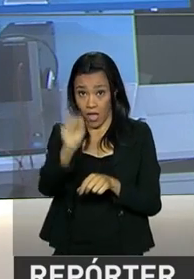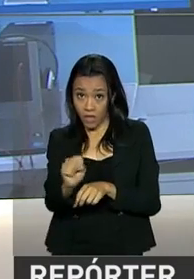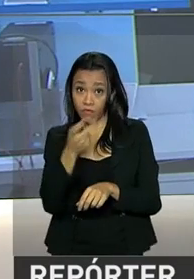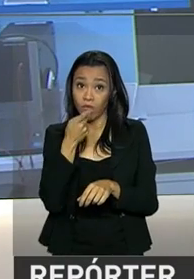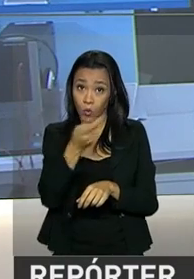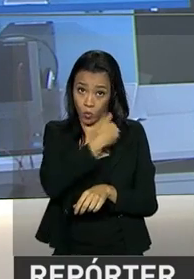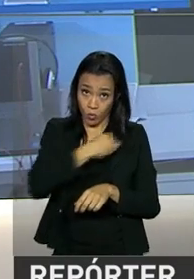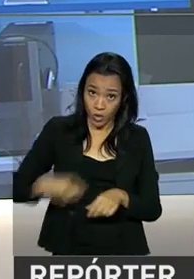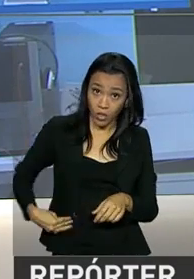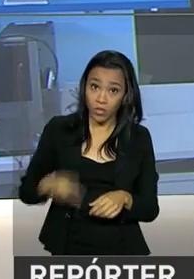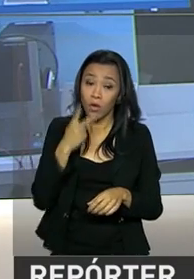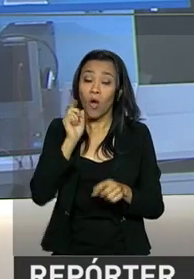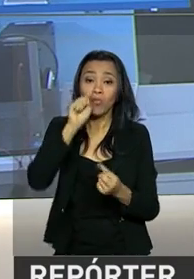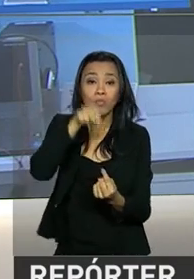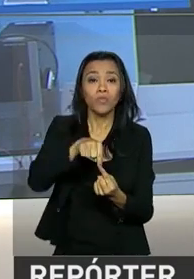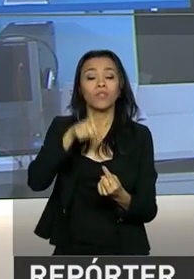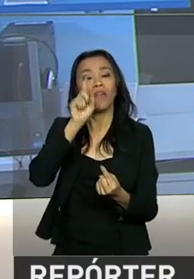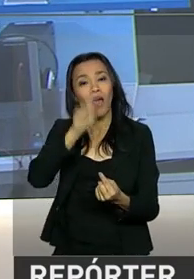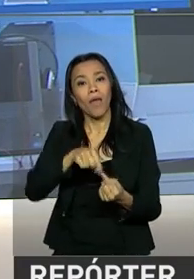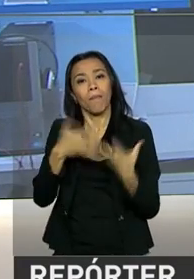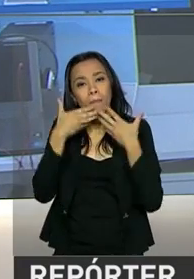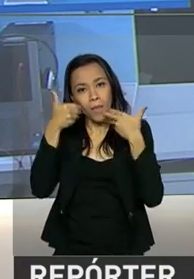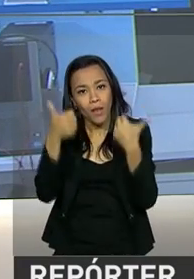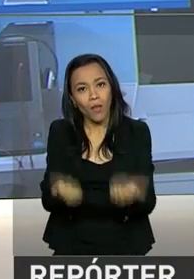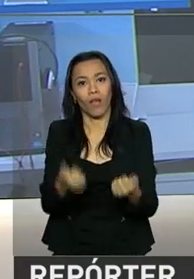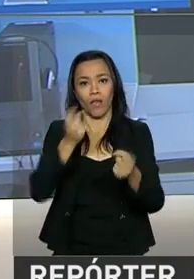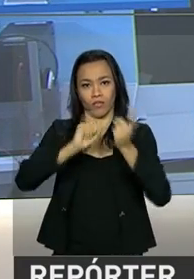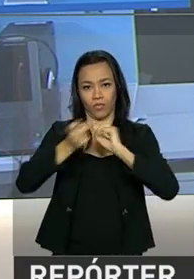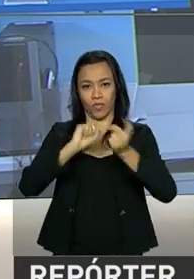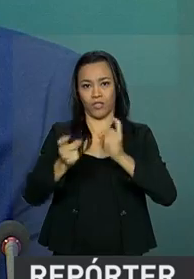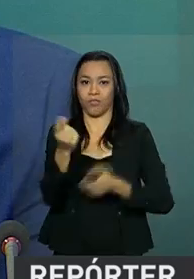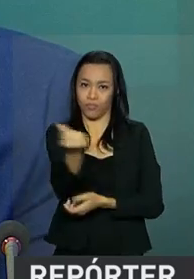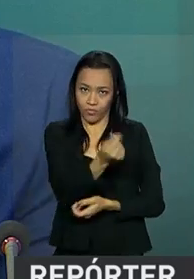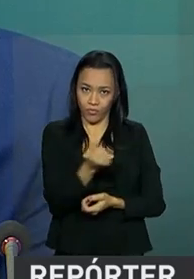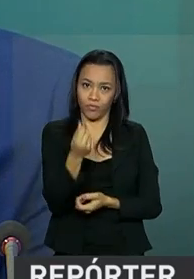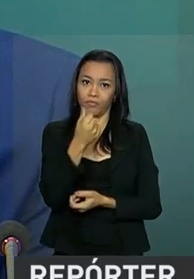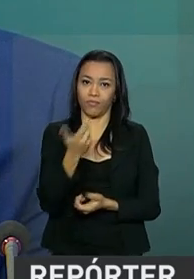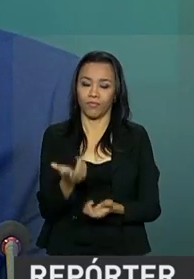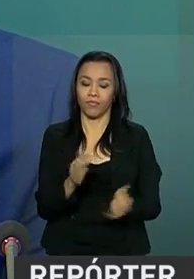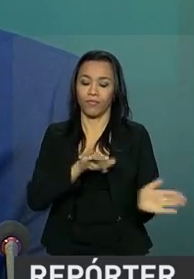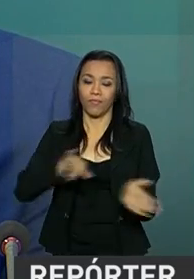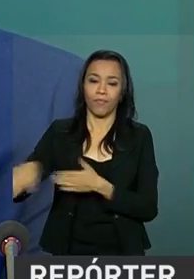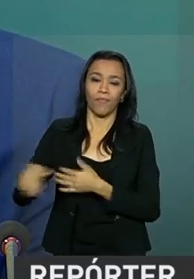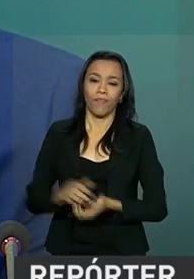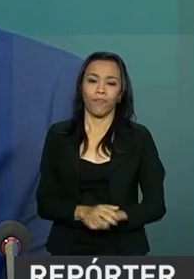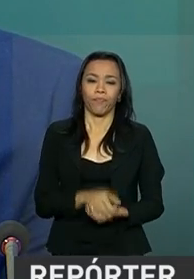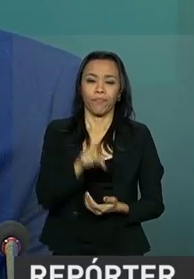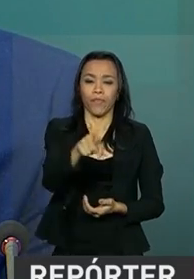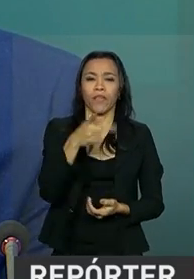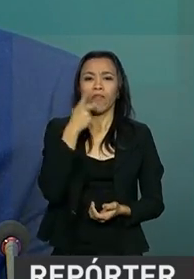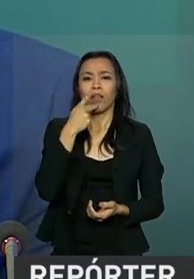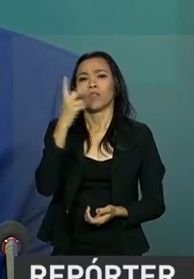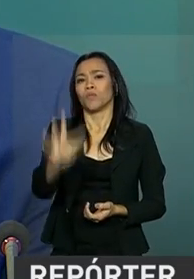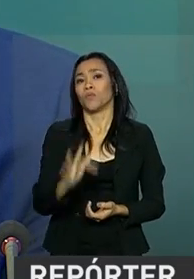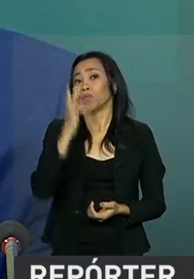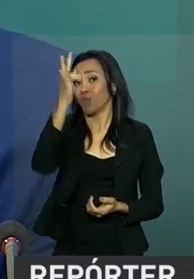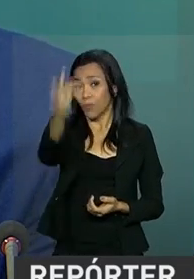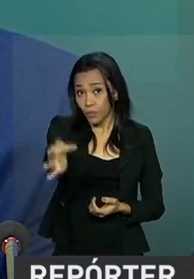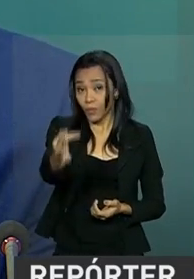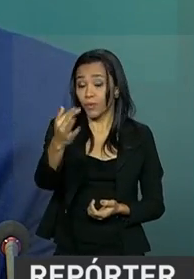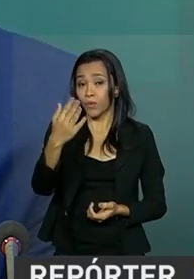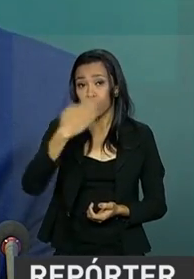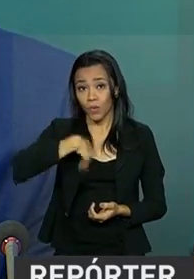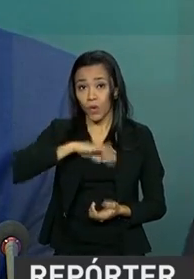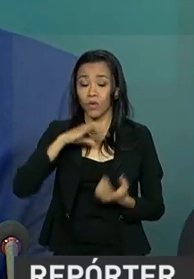as medidas são para melhorar a gestão dos benefícios e no futuro nós estamos trabalhando também uma grande